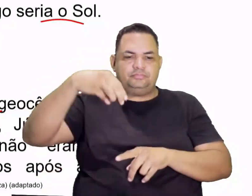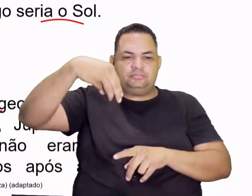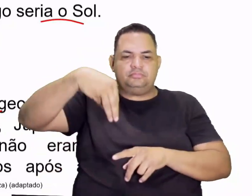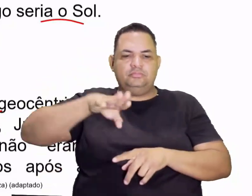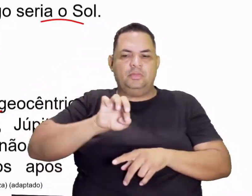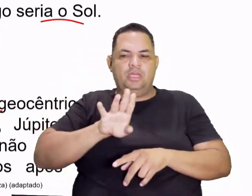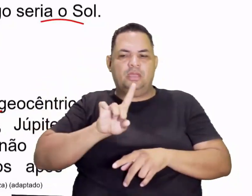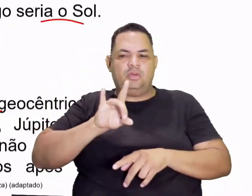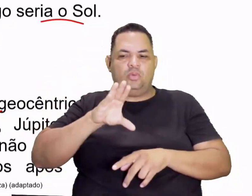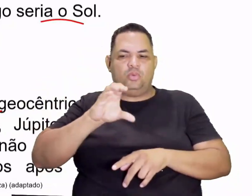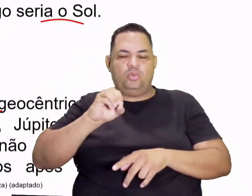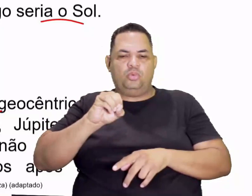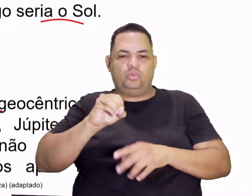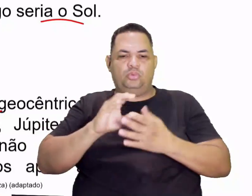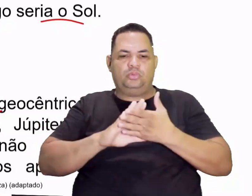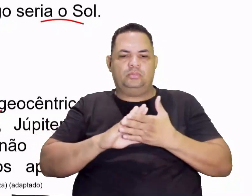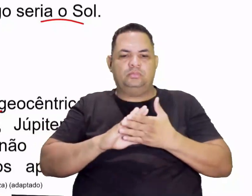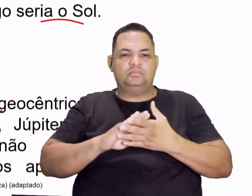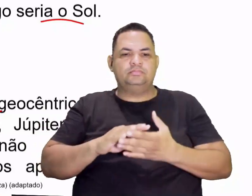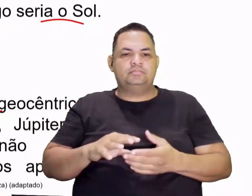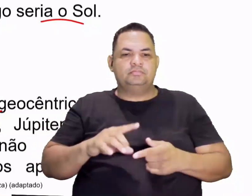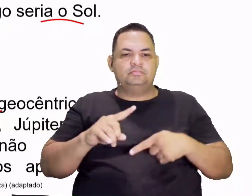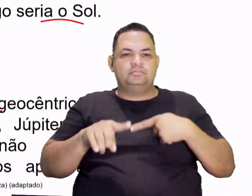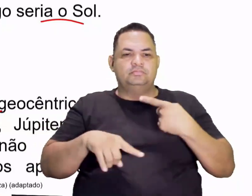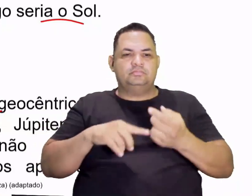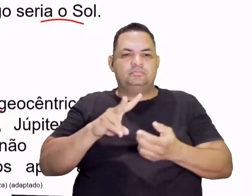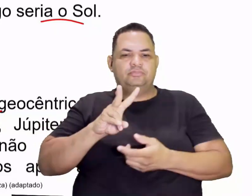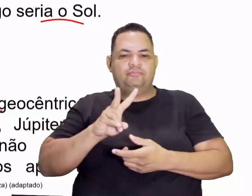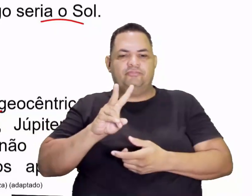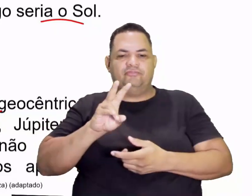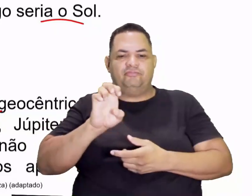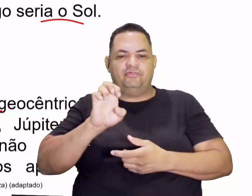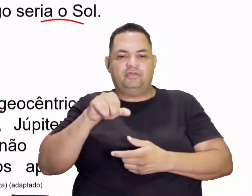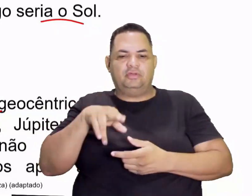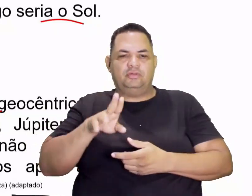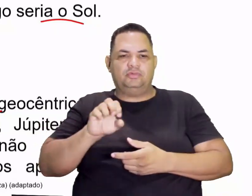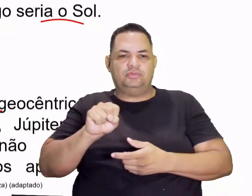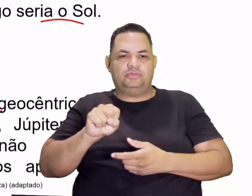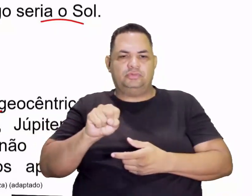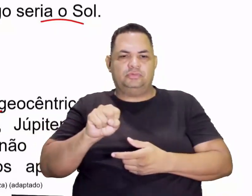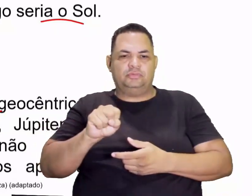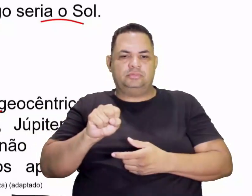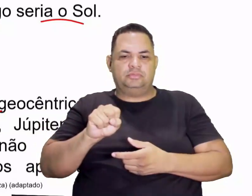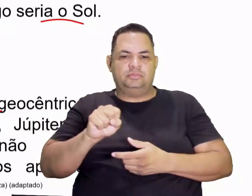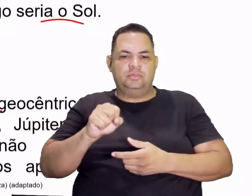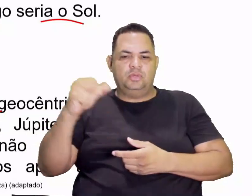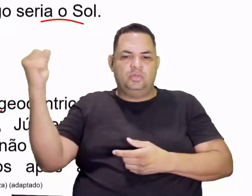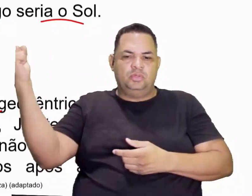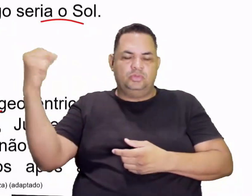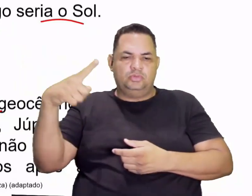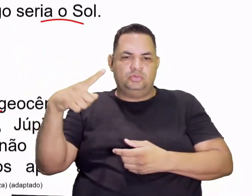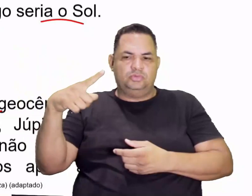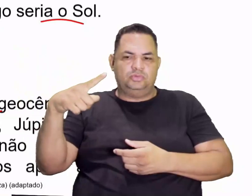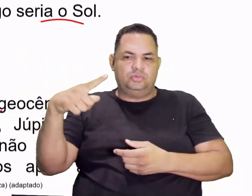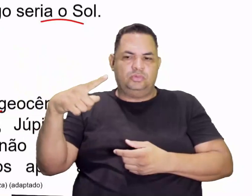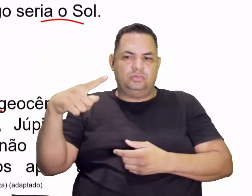né, o planeta Mercúrio, só. Vênus, né? O Sol tá